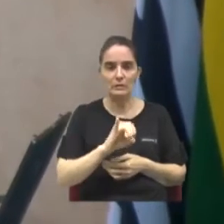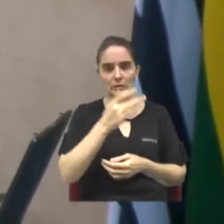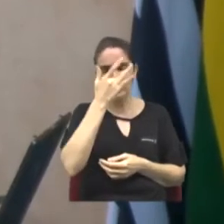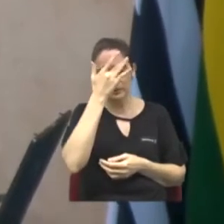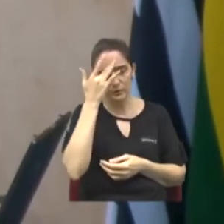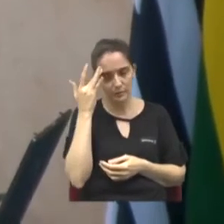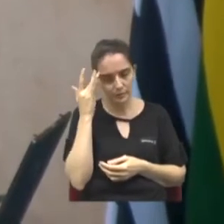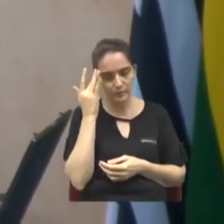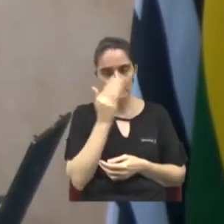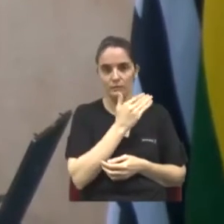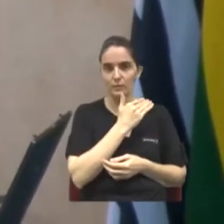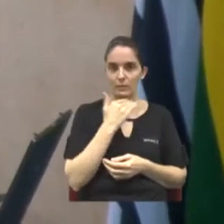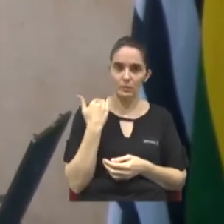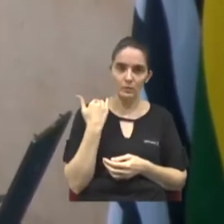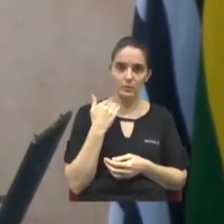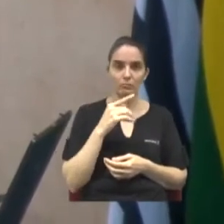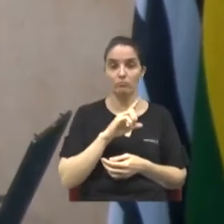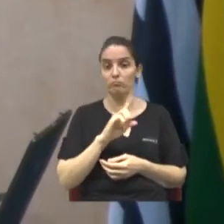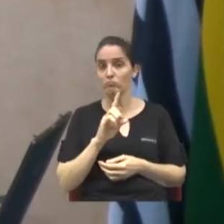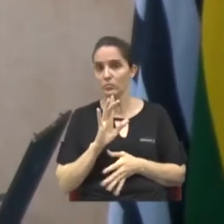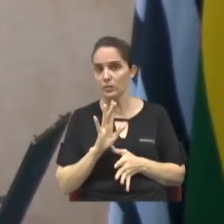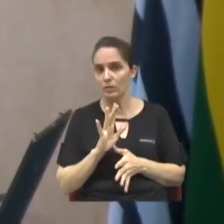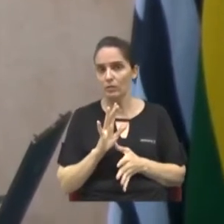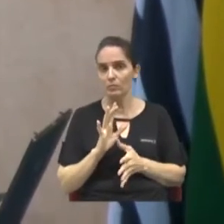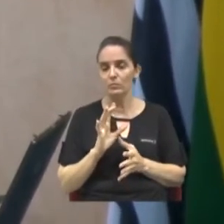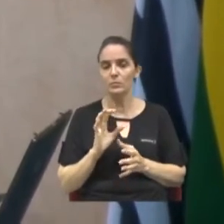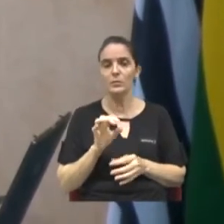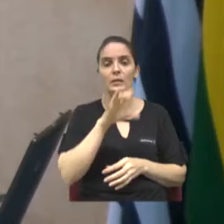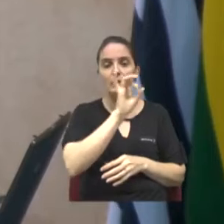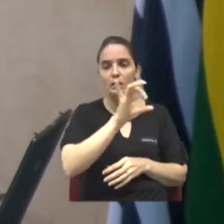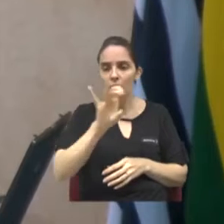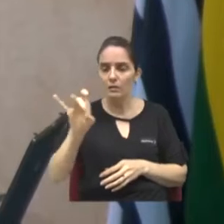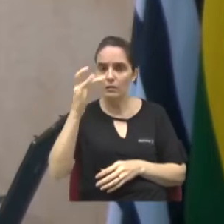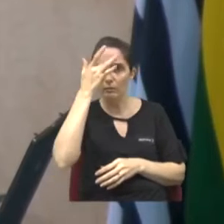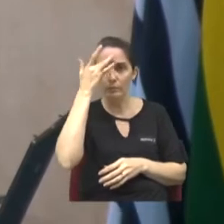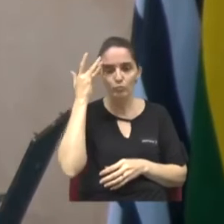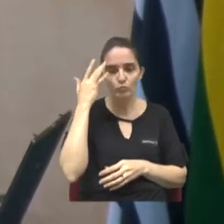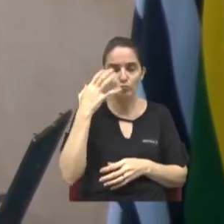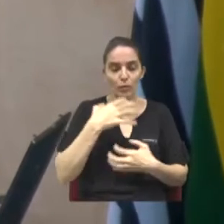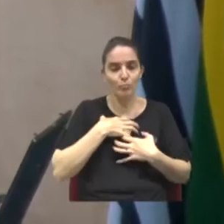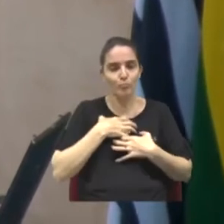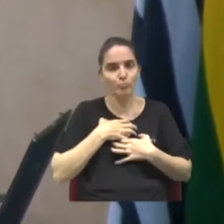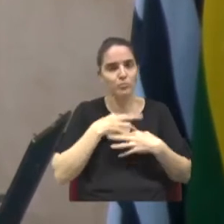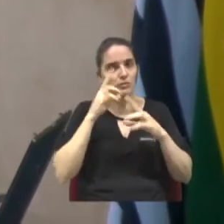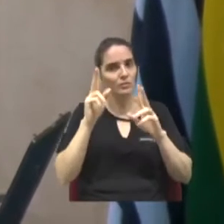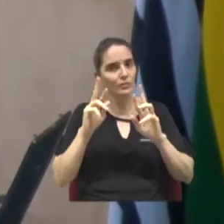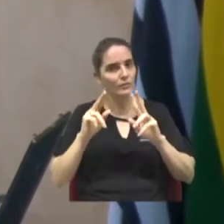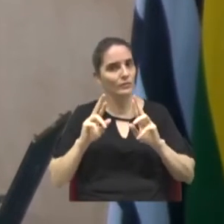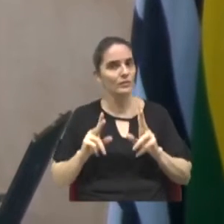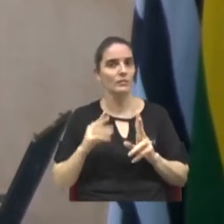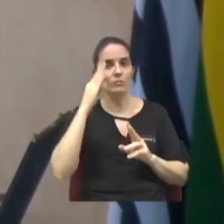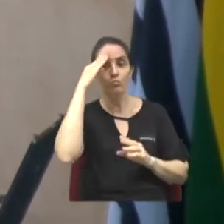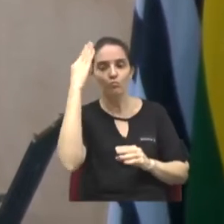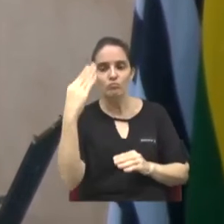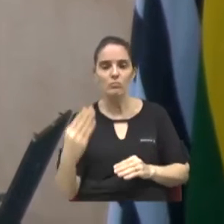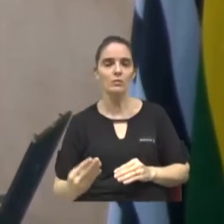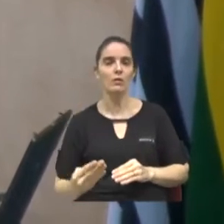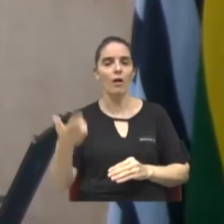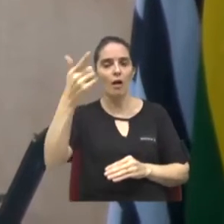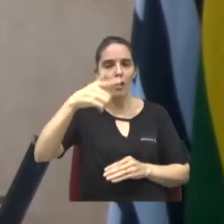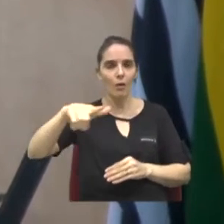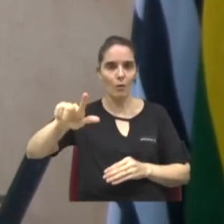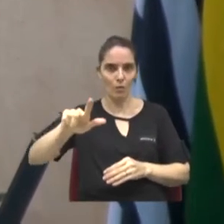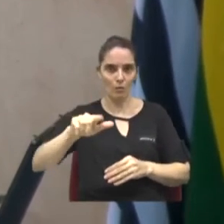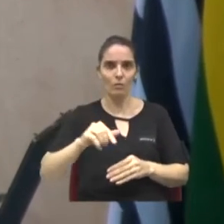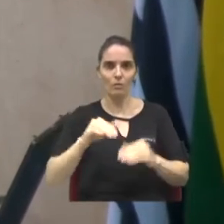dia da despedida. Cada um tem a sua forma, o seu jeito de